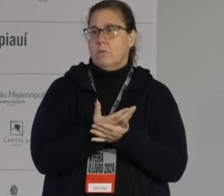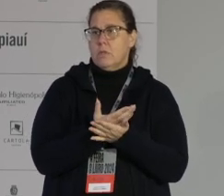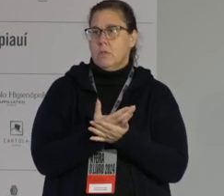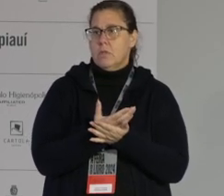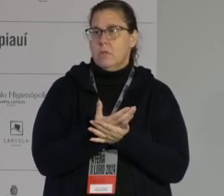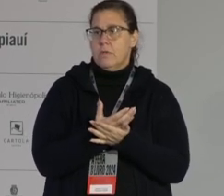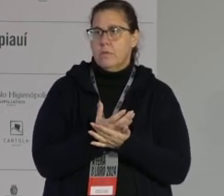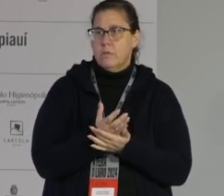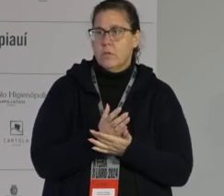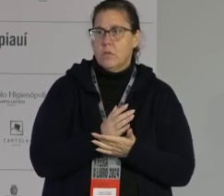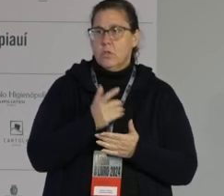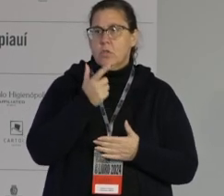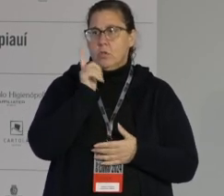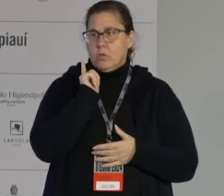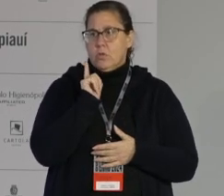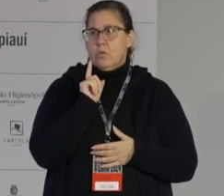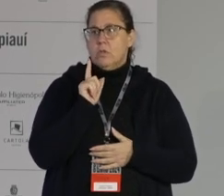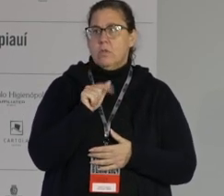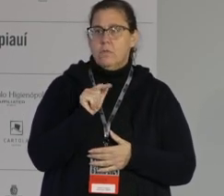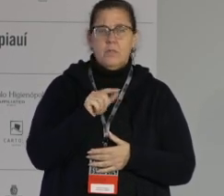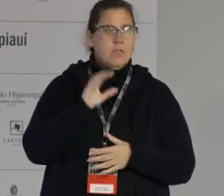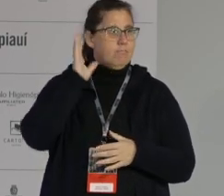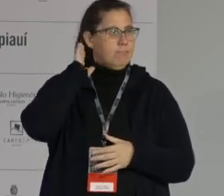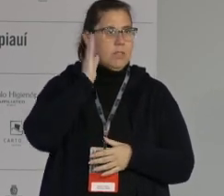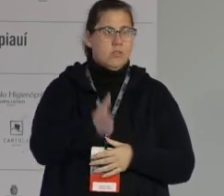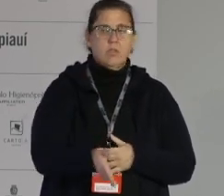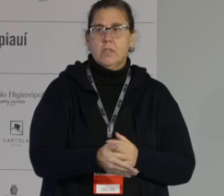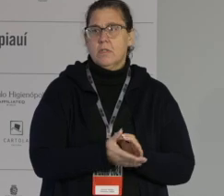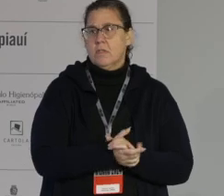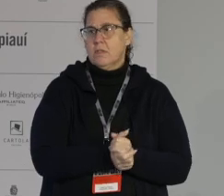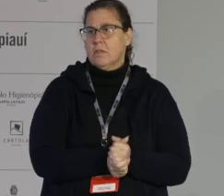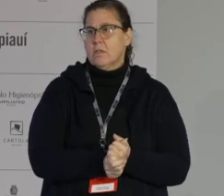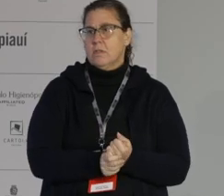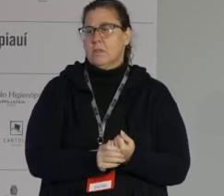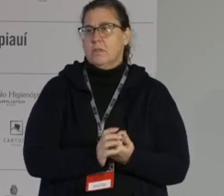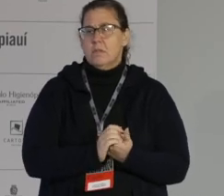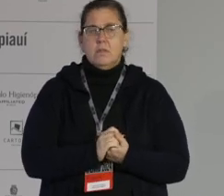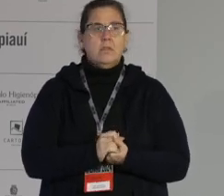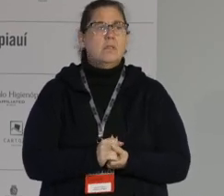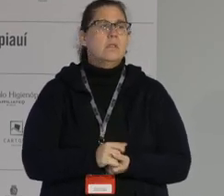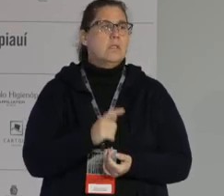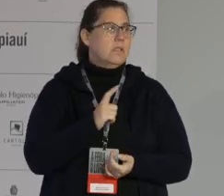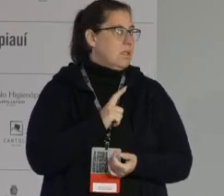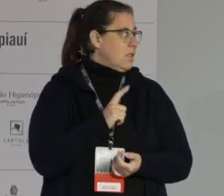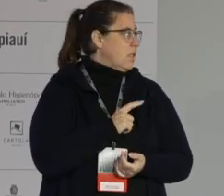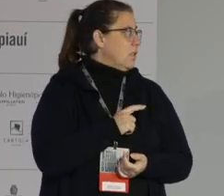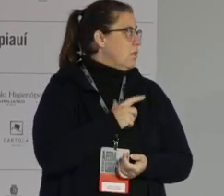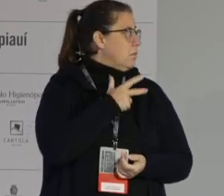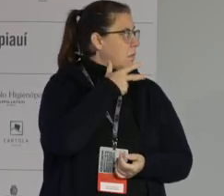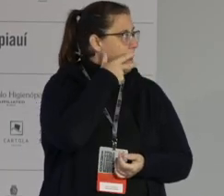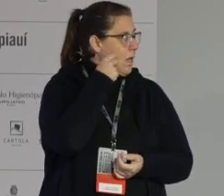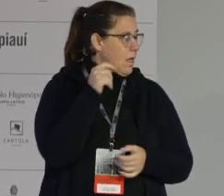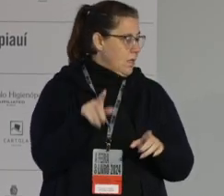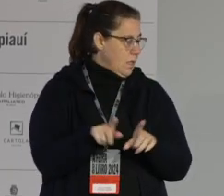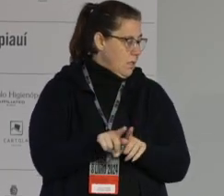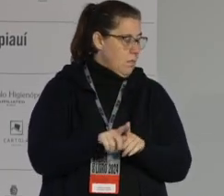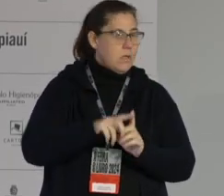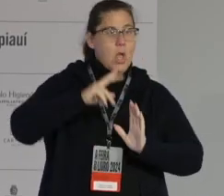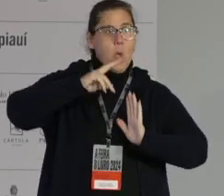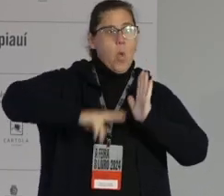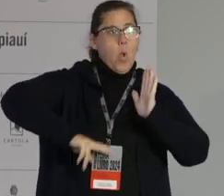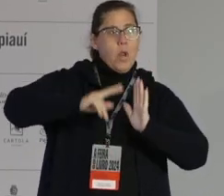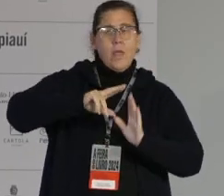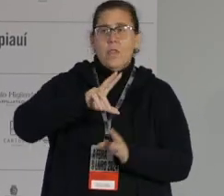Essa resenha de ontem foi realmente na mosca. Realmente. Então, tem uma gata também. Quando eu li o seu livro dos gatos, eu